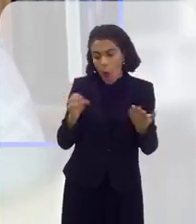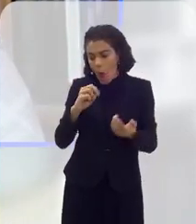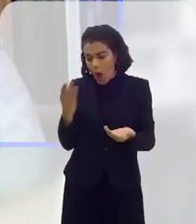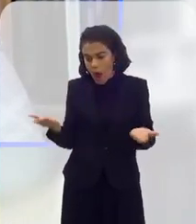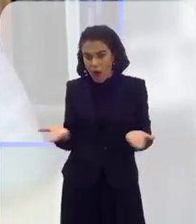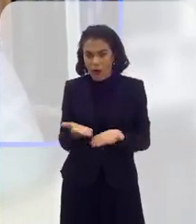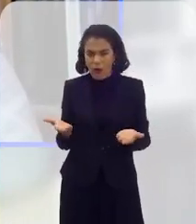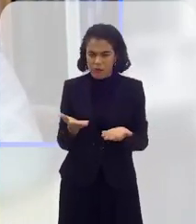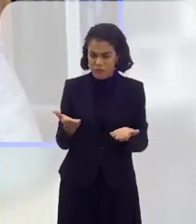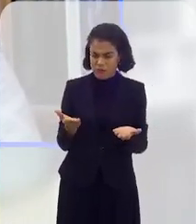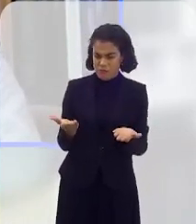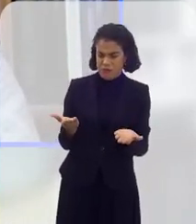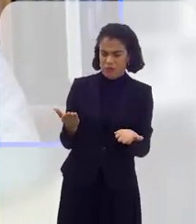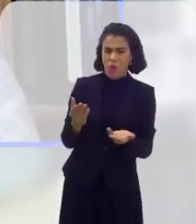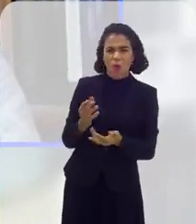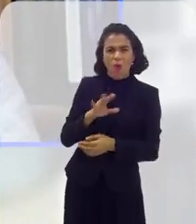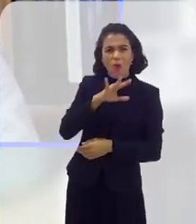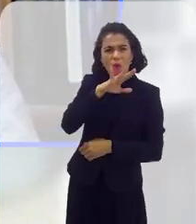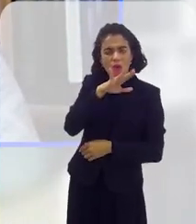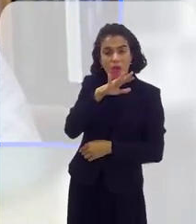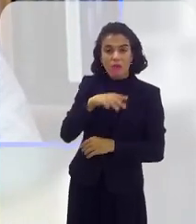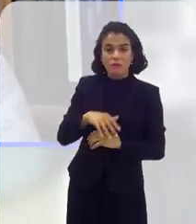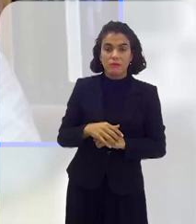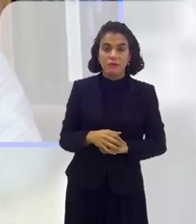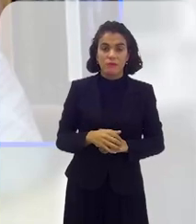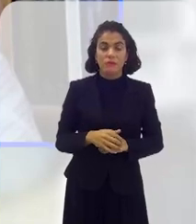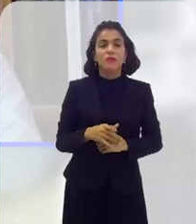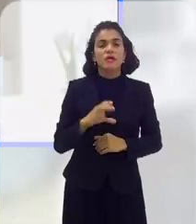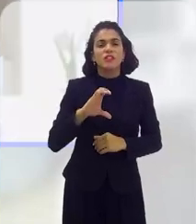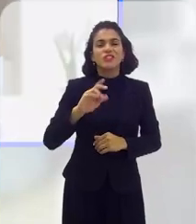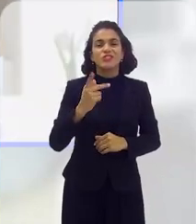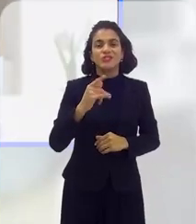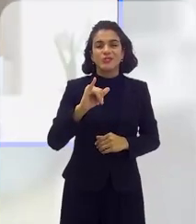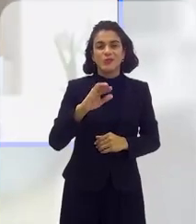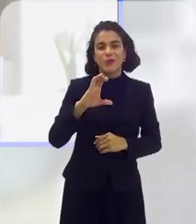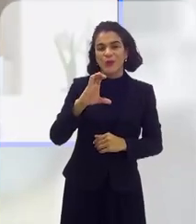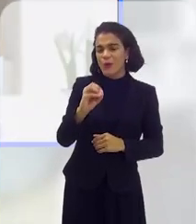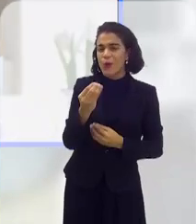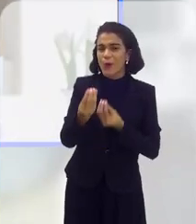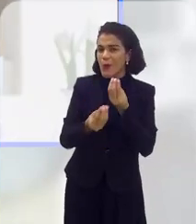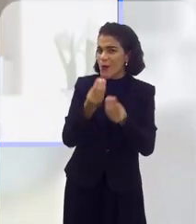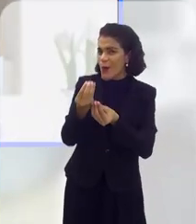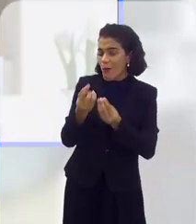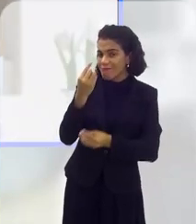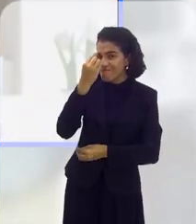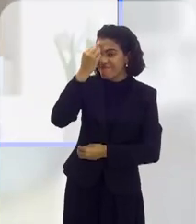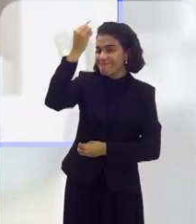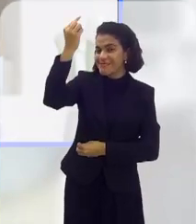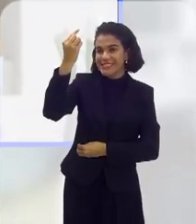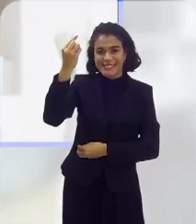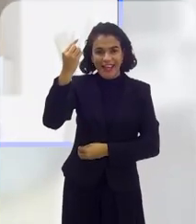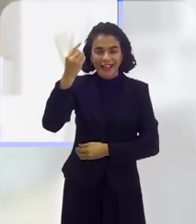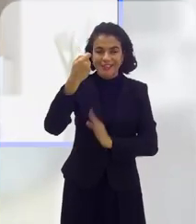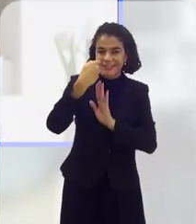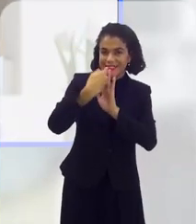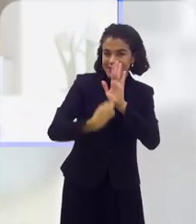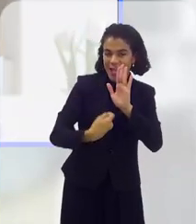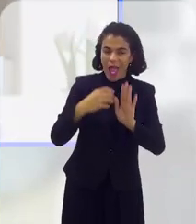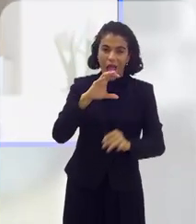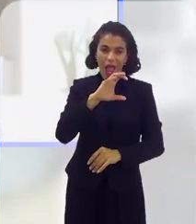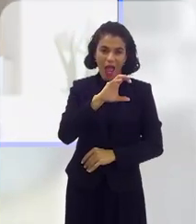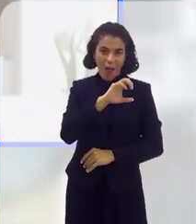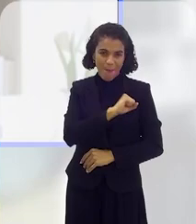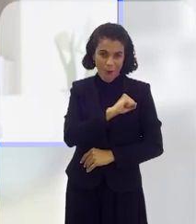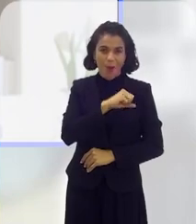para o presente com uma conotação negativa. E Chico, conta para a gente como que surgiu a ideia aí de